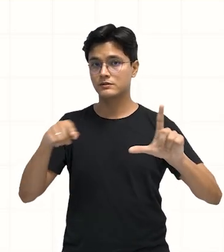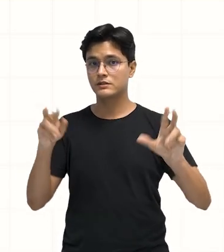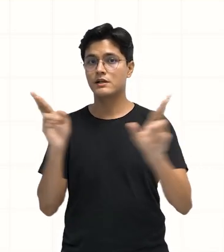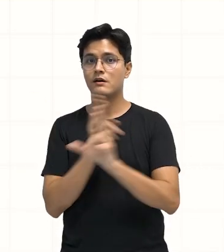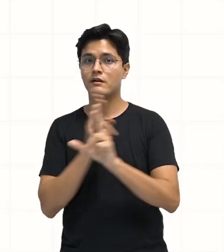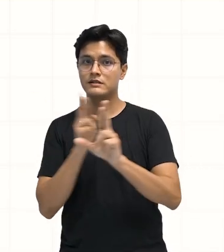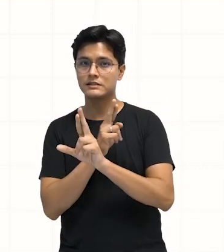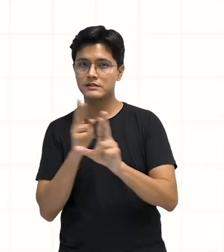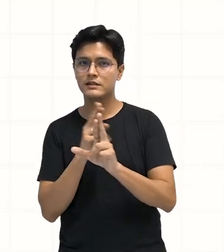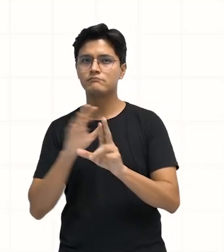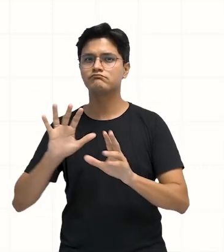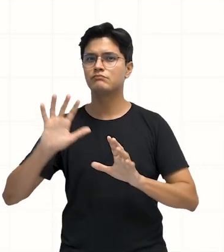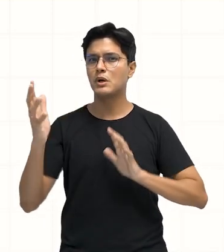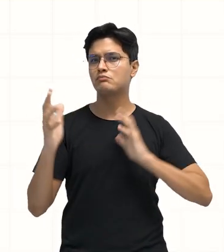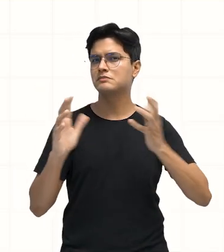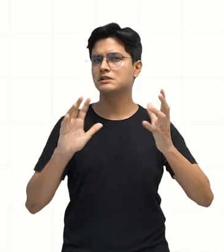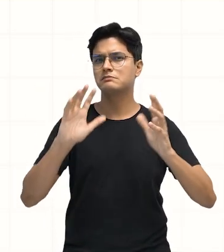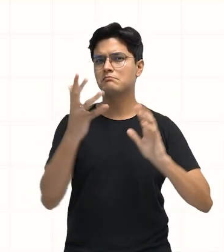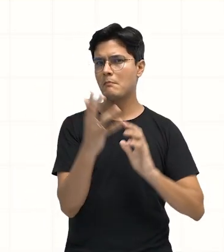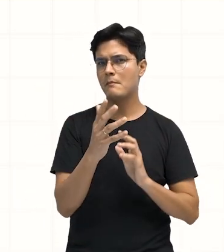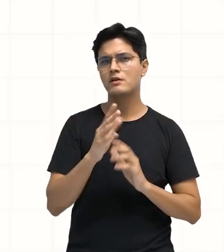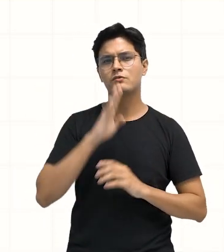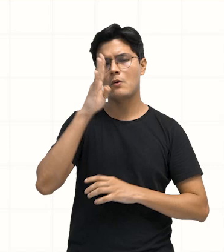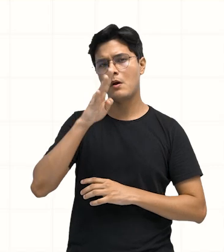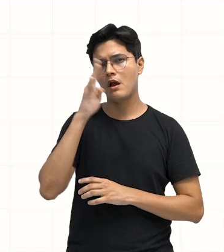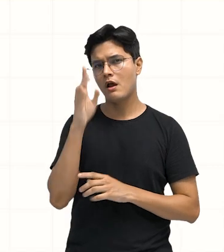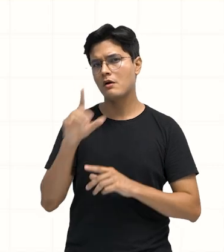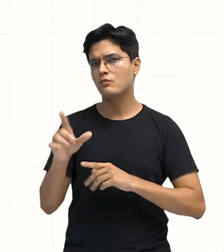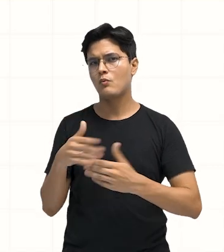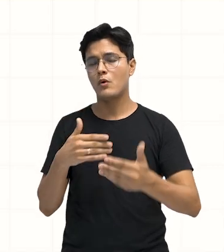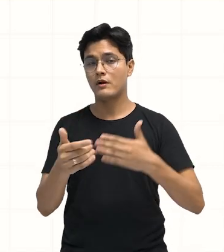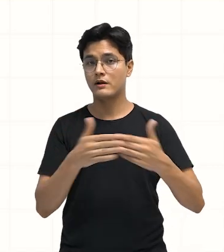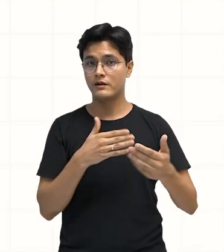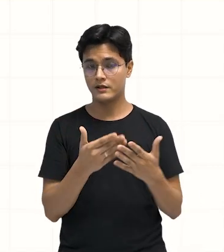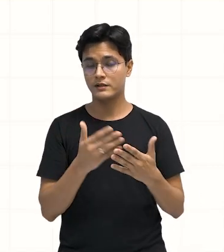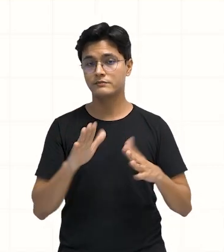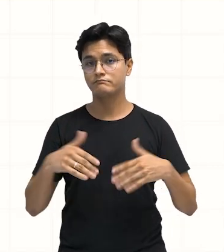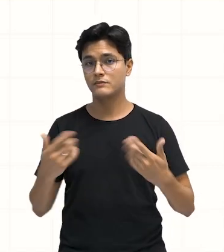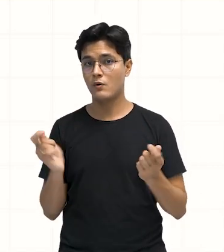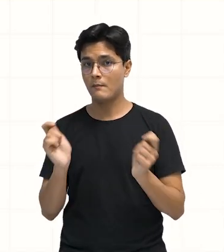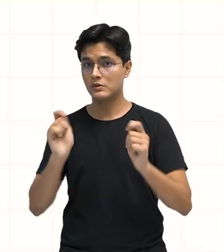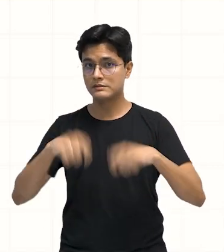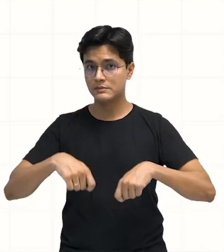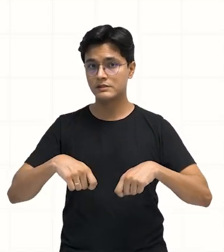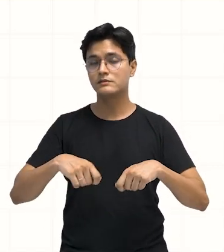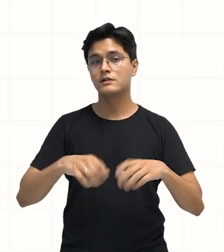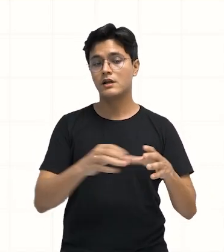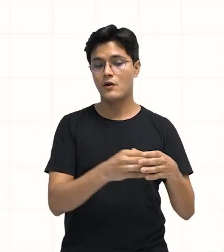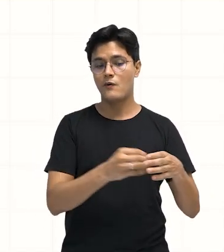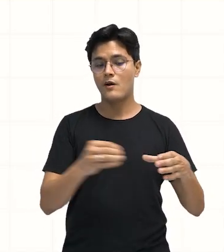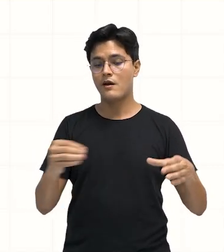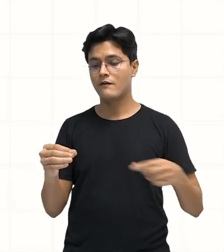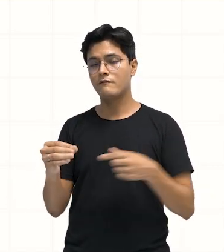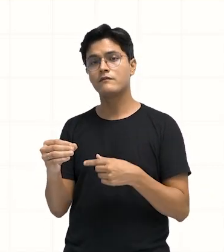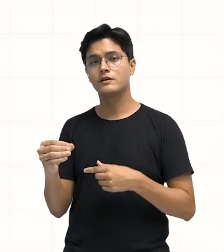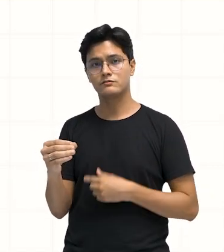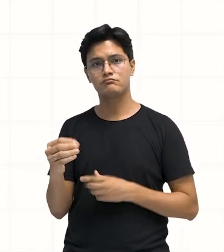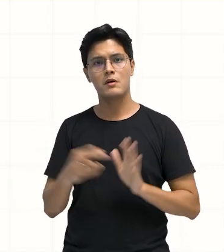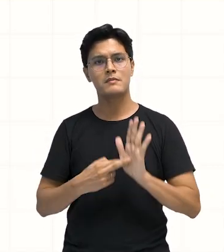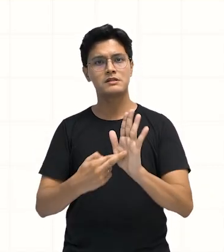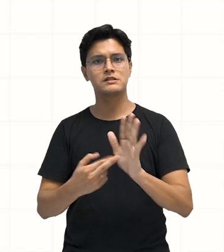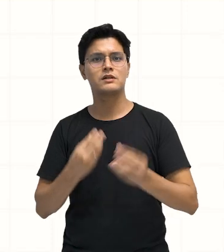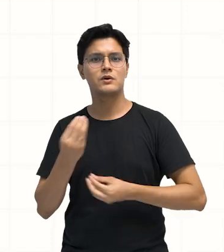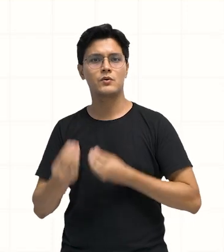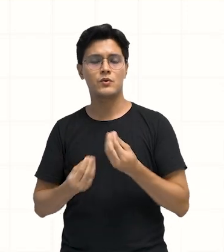situações aleatórias. A probabilidade de um evento é indicada por um número